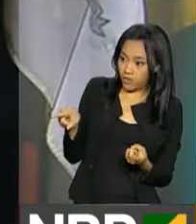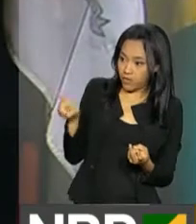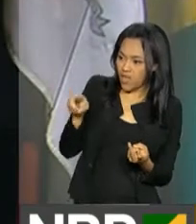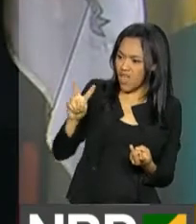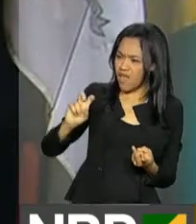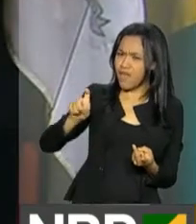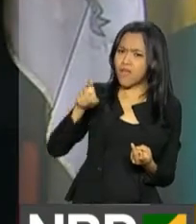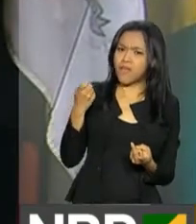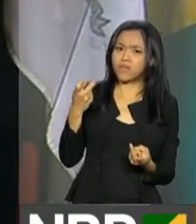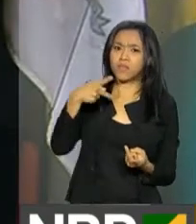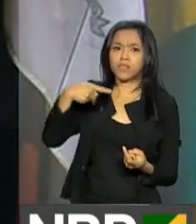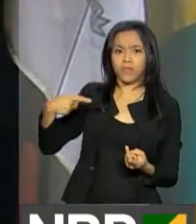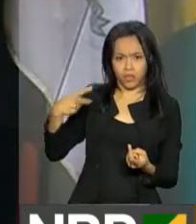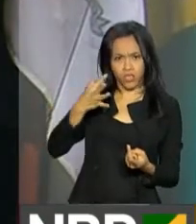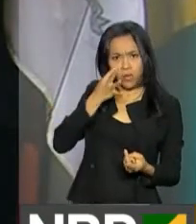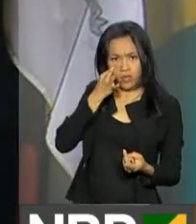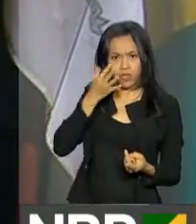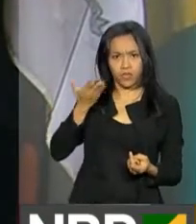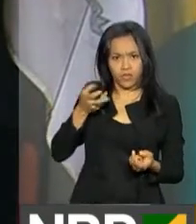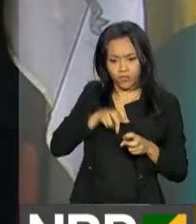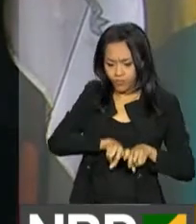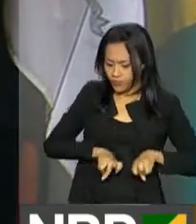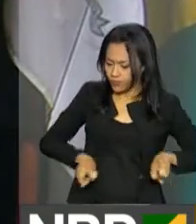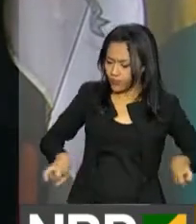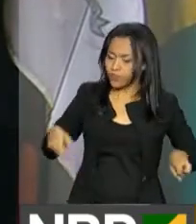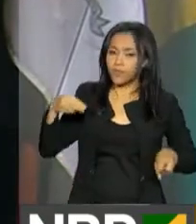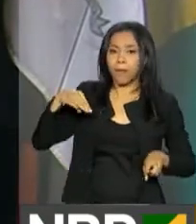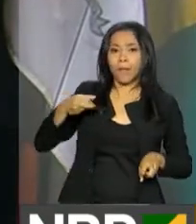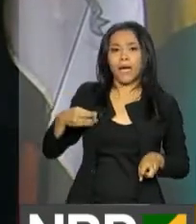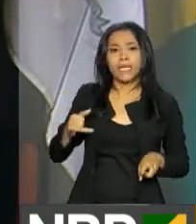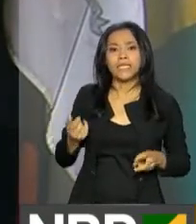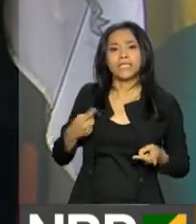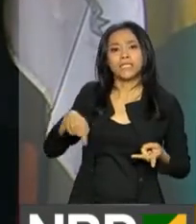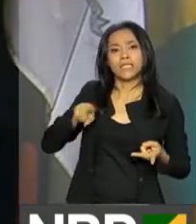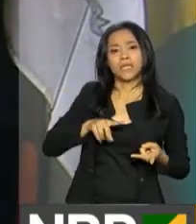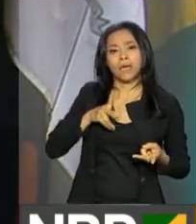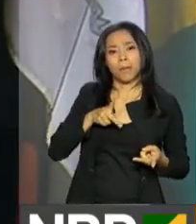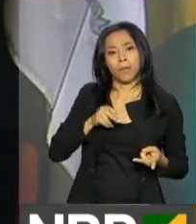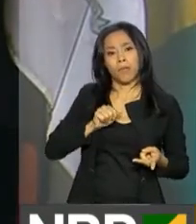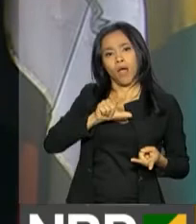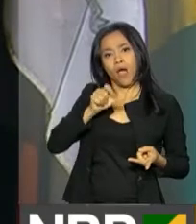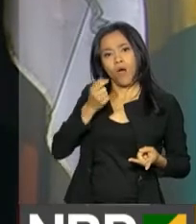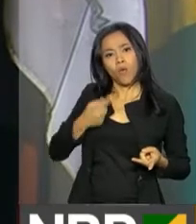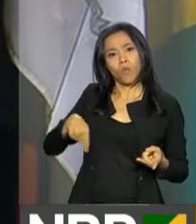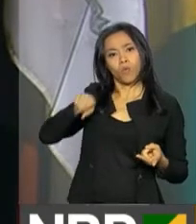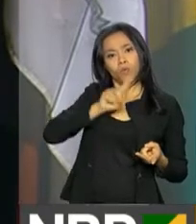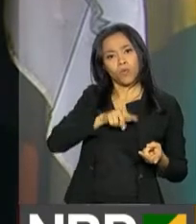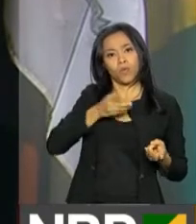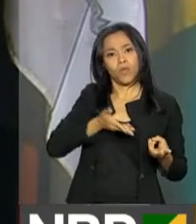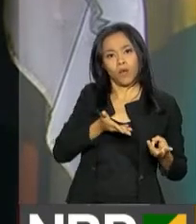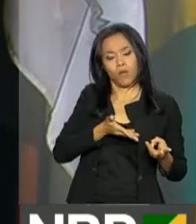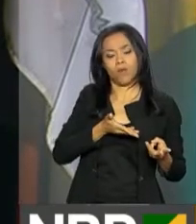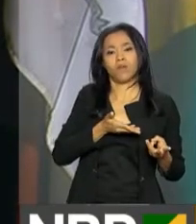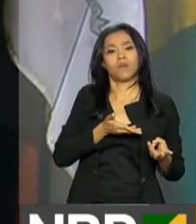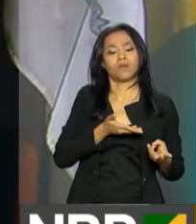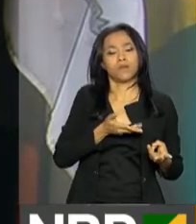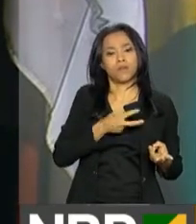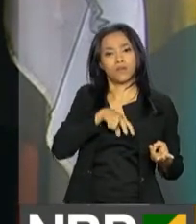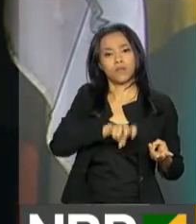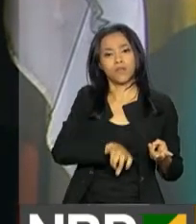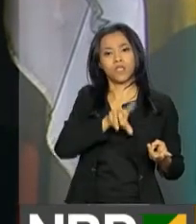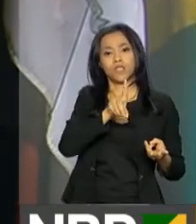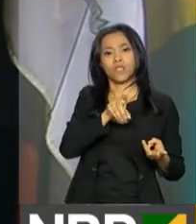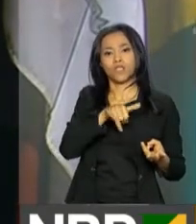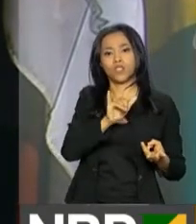presidente do ibds que se acham ao lado maria silvia depois pelo paulo e agora pelo pelo pelo de